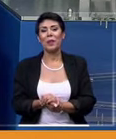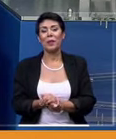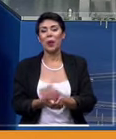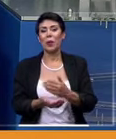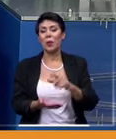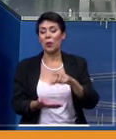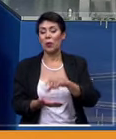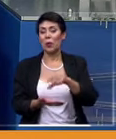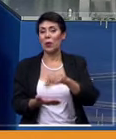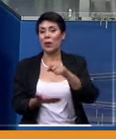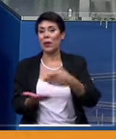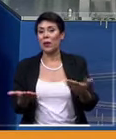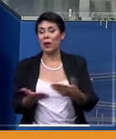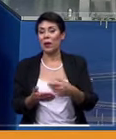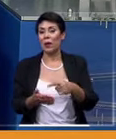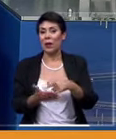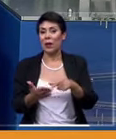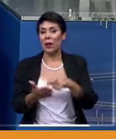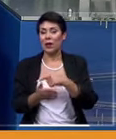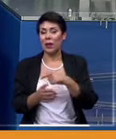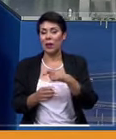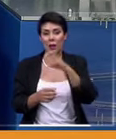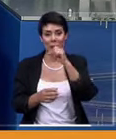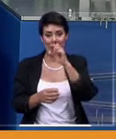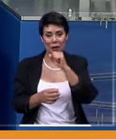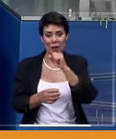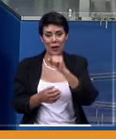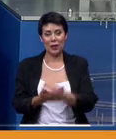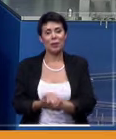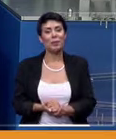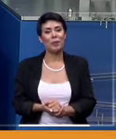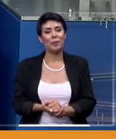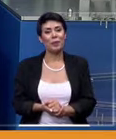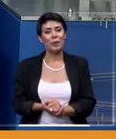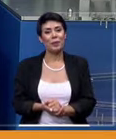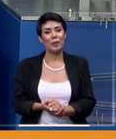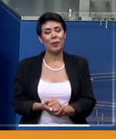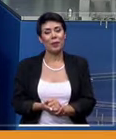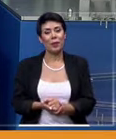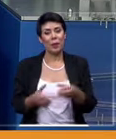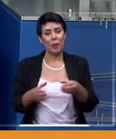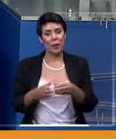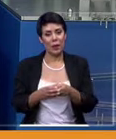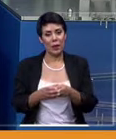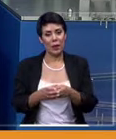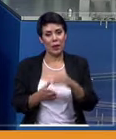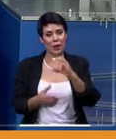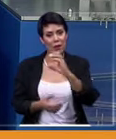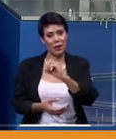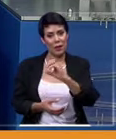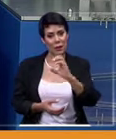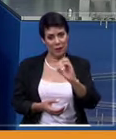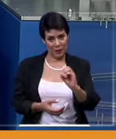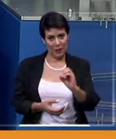Começou o sorteio da Lotomania. Boa sorte para você que apostou. Bola branca número 00. Branca